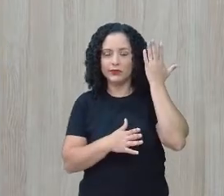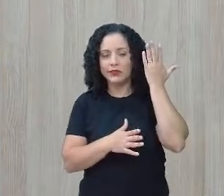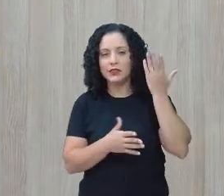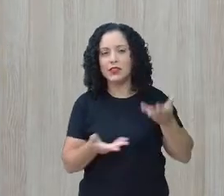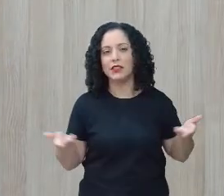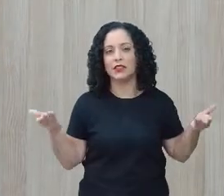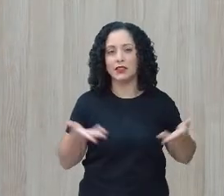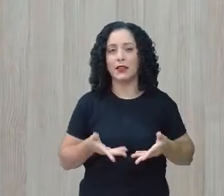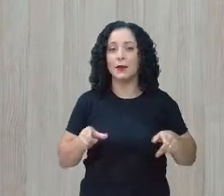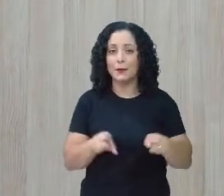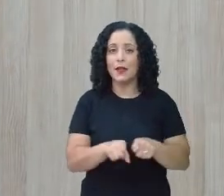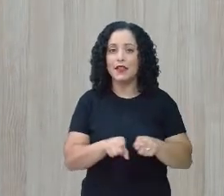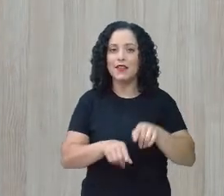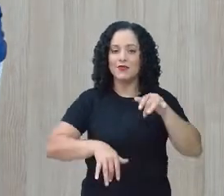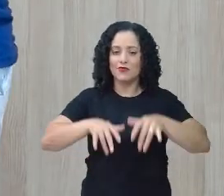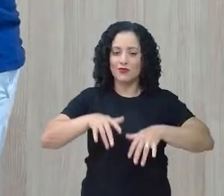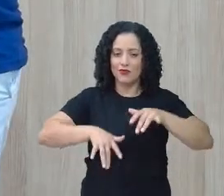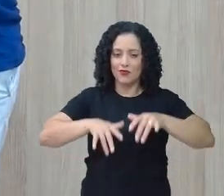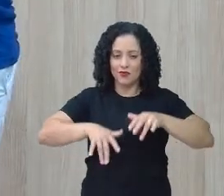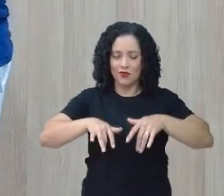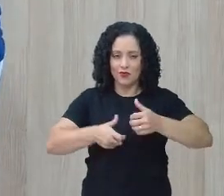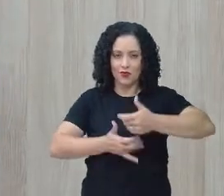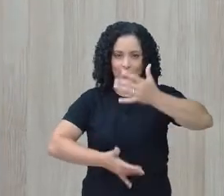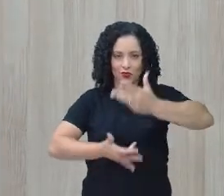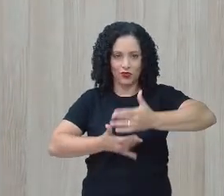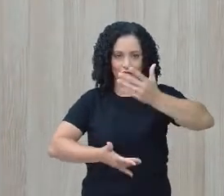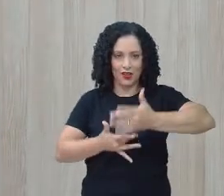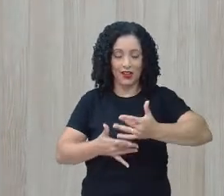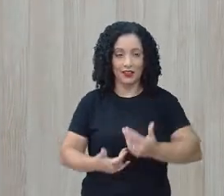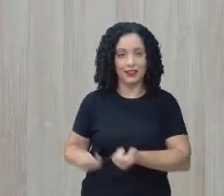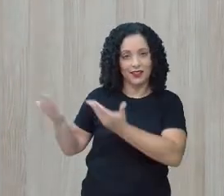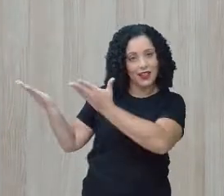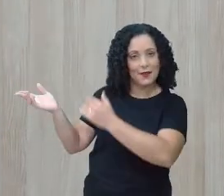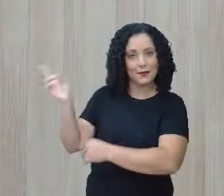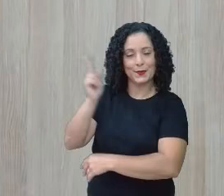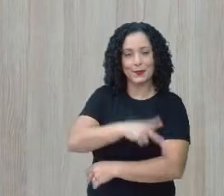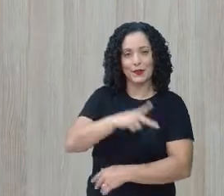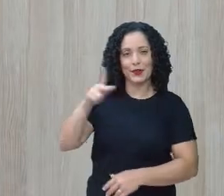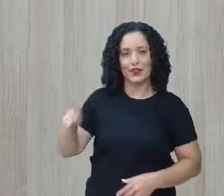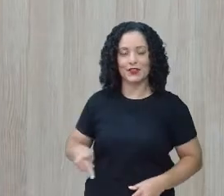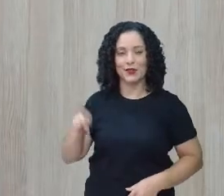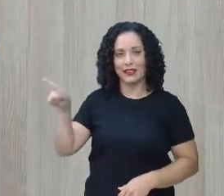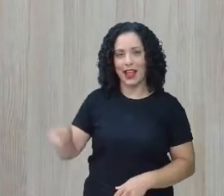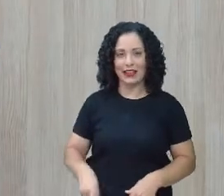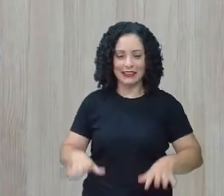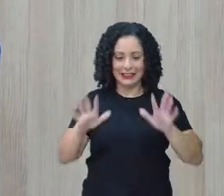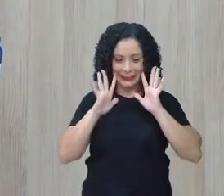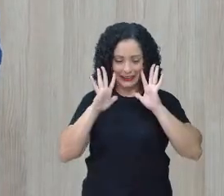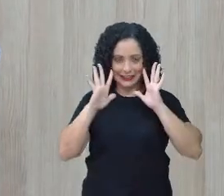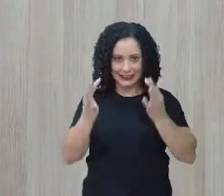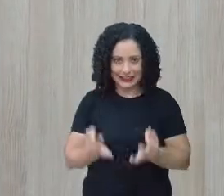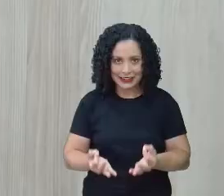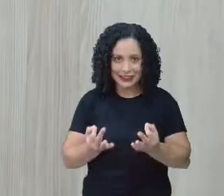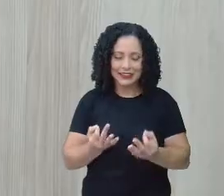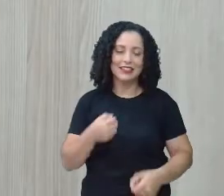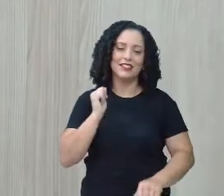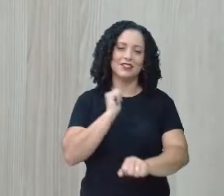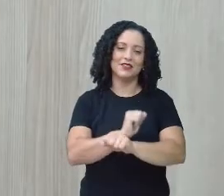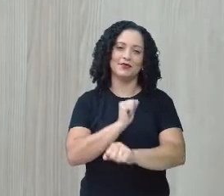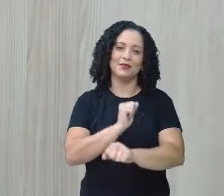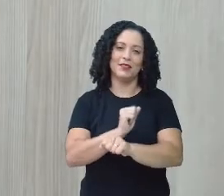manda aí para o chat, né, que como a gente já disse, nossa colega aqui, a professora Yolanda, está ali, ó, ligada aí nas paradas aí, para